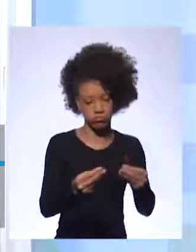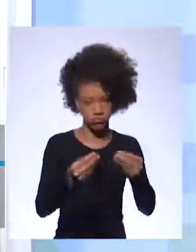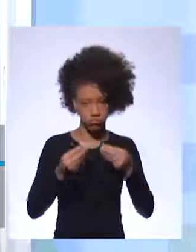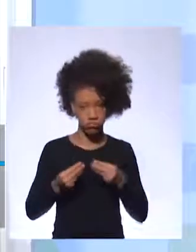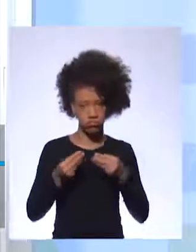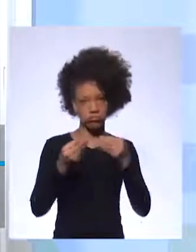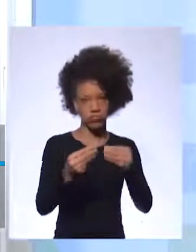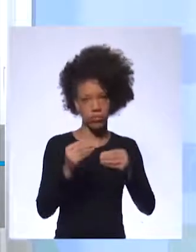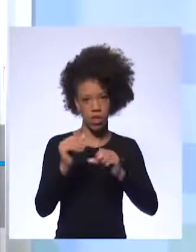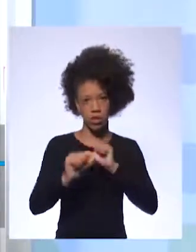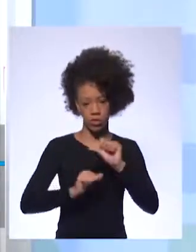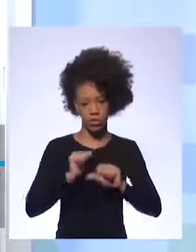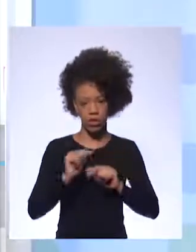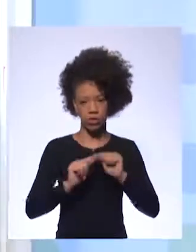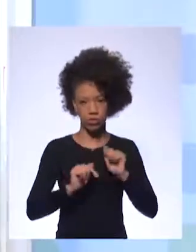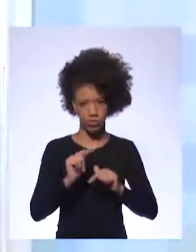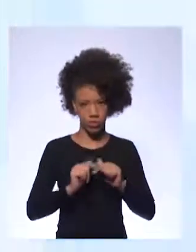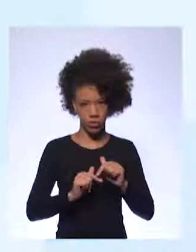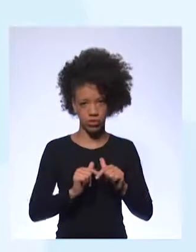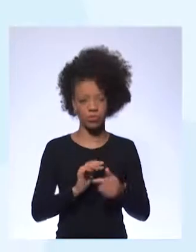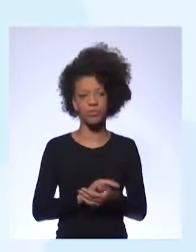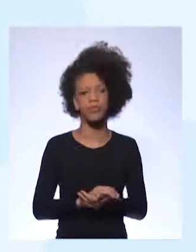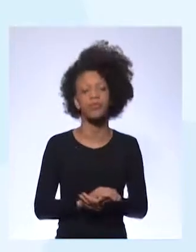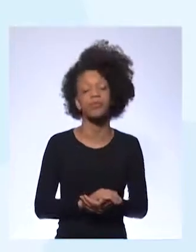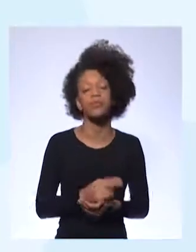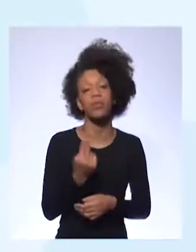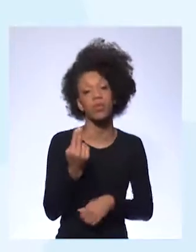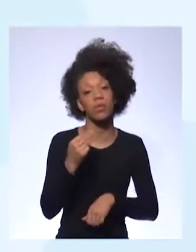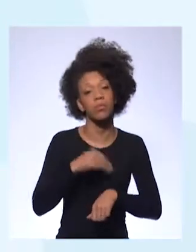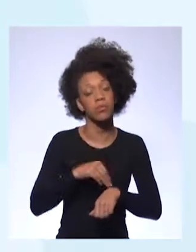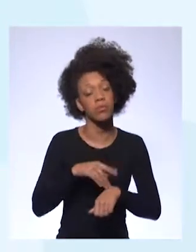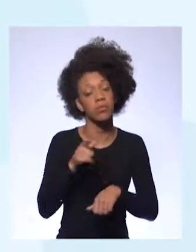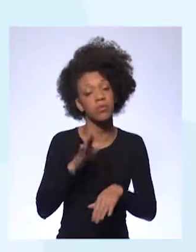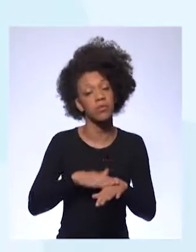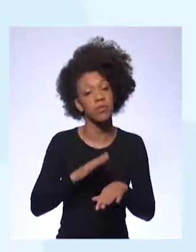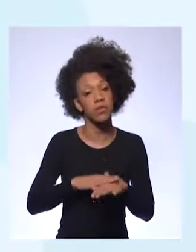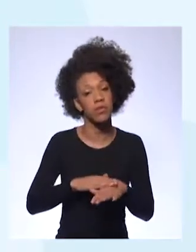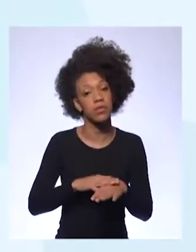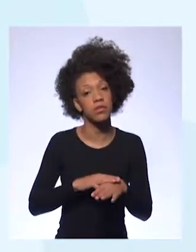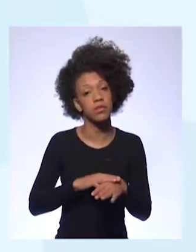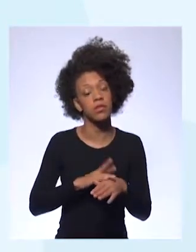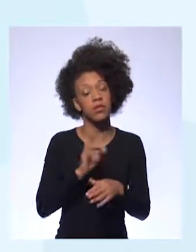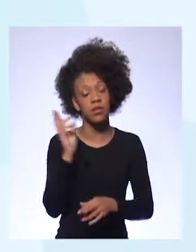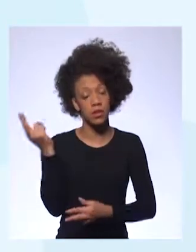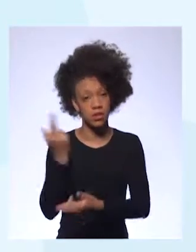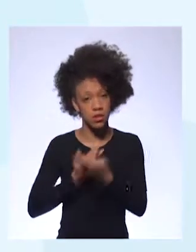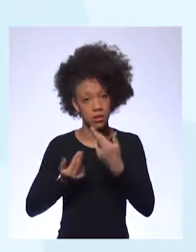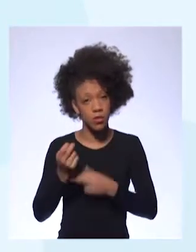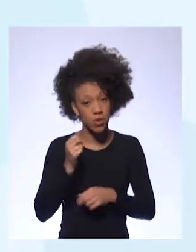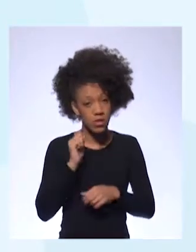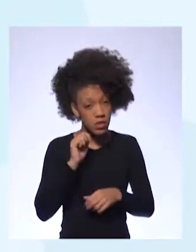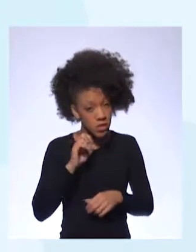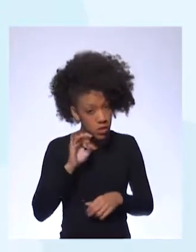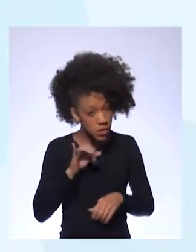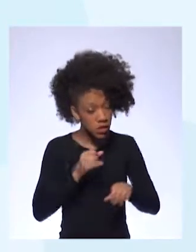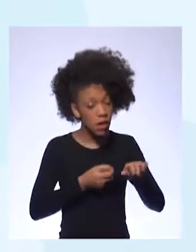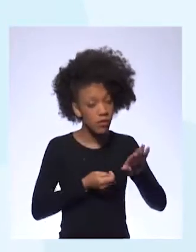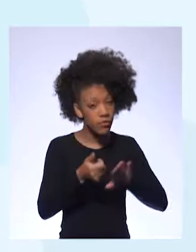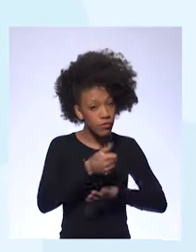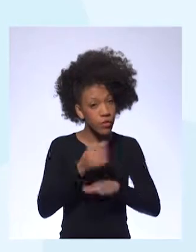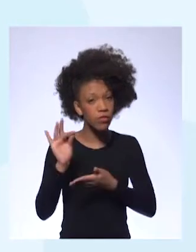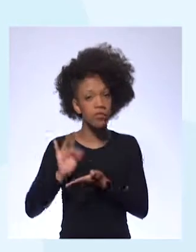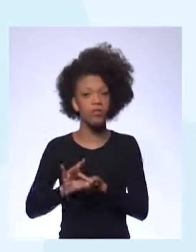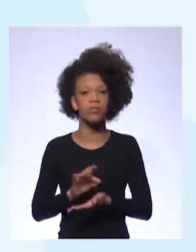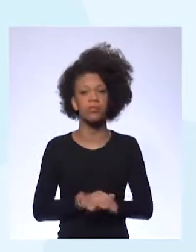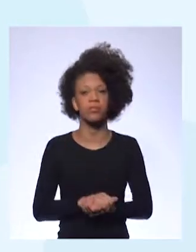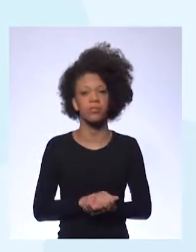certo então vou voltar lá na tela darei aí dois minutos para que vocês façam a leitura da pergunta e me responda você é fake ou fato